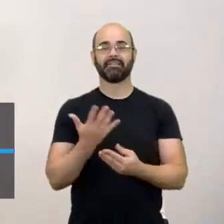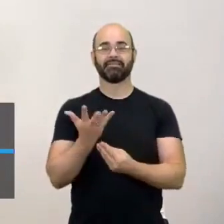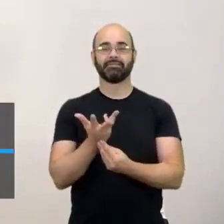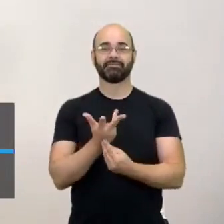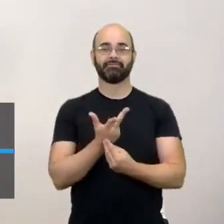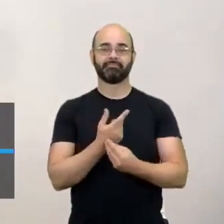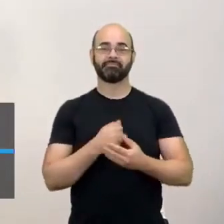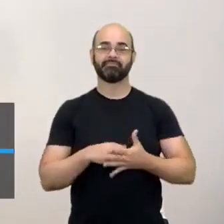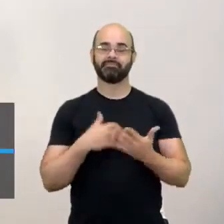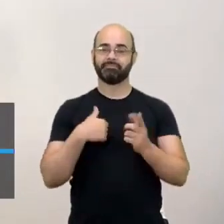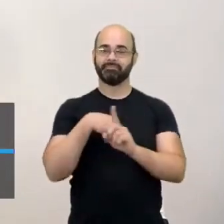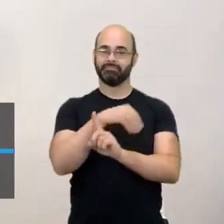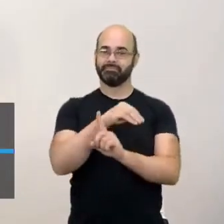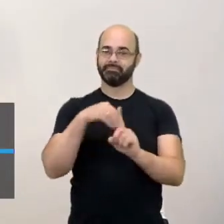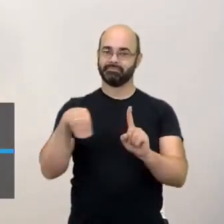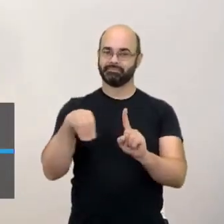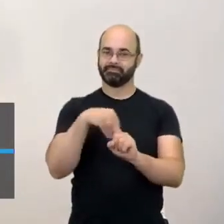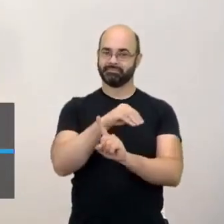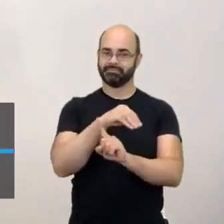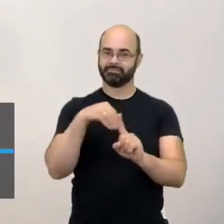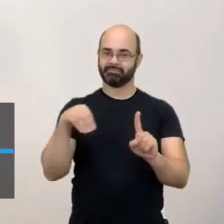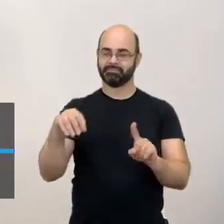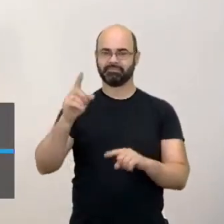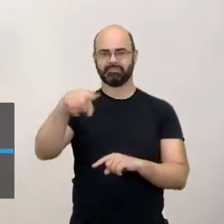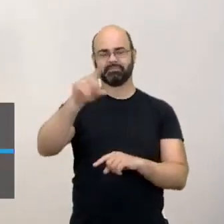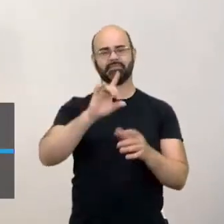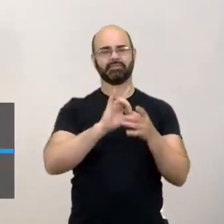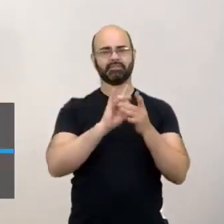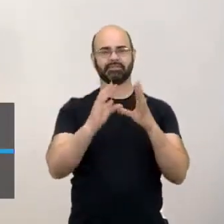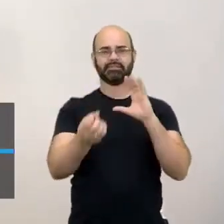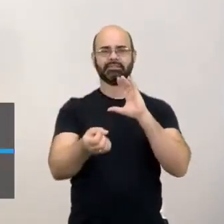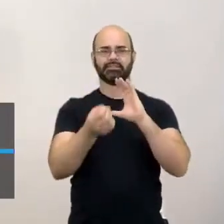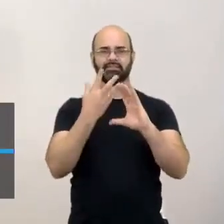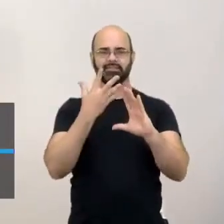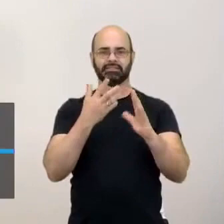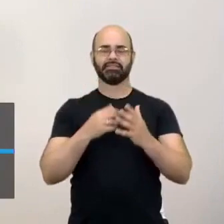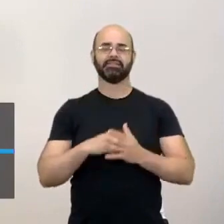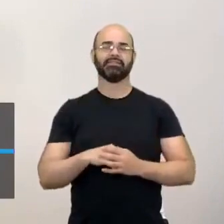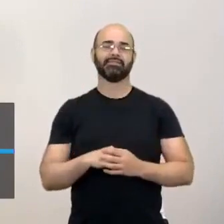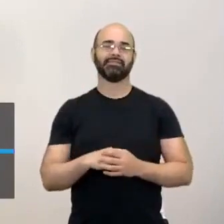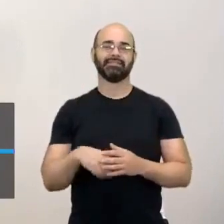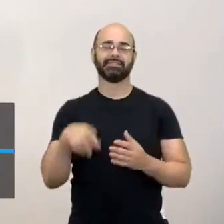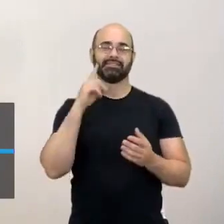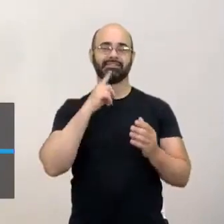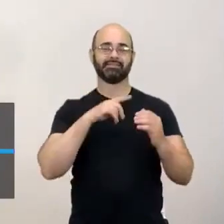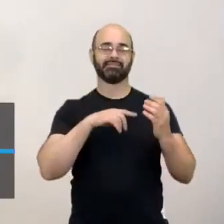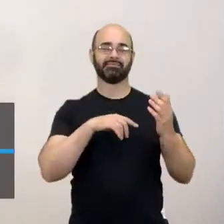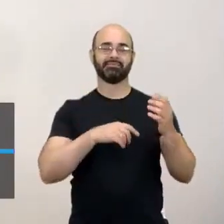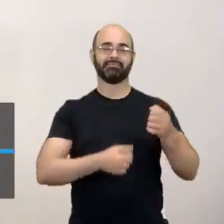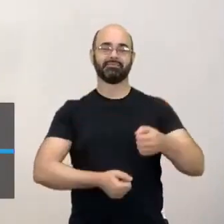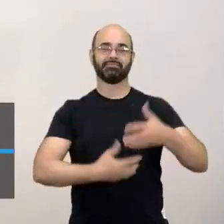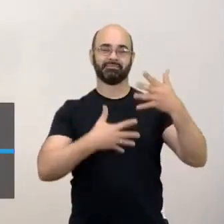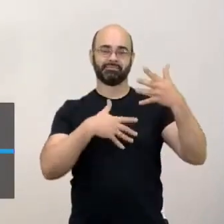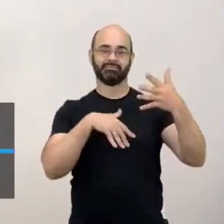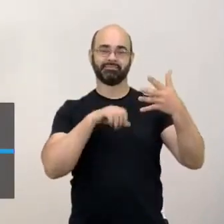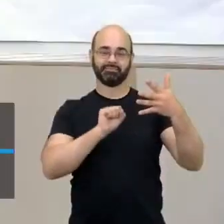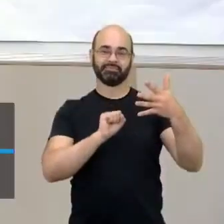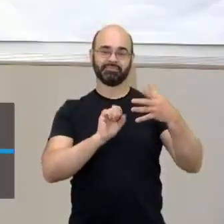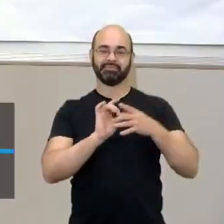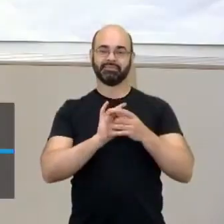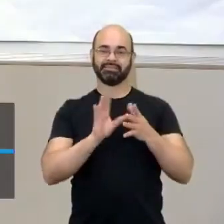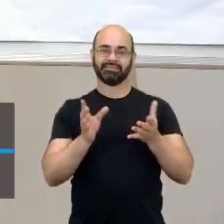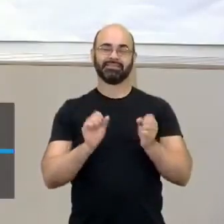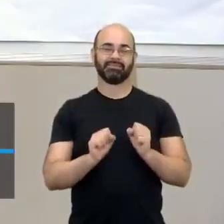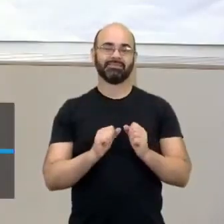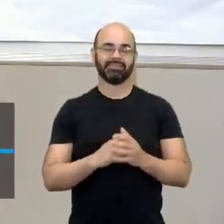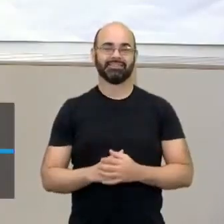fazendo a moderação, então mandem as contribuições de vocês aqui no chat para que a nossa aula fique mais interativa, diferente, né, professor Anderson? Isso! Mandem